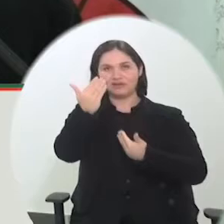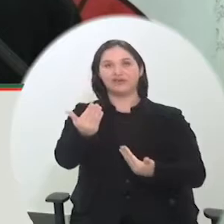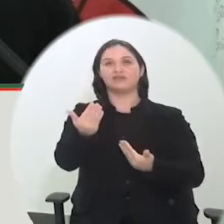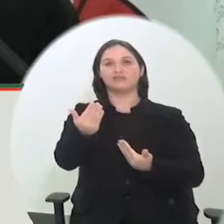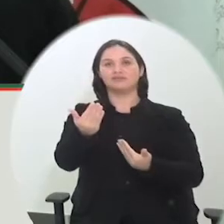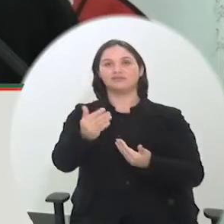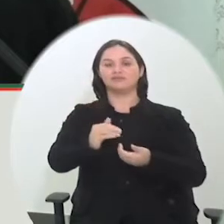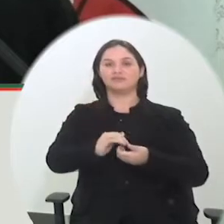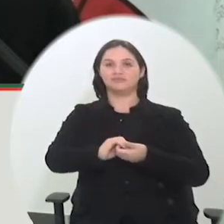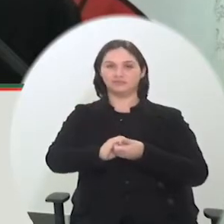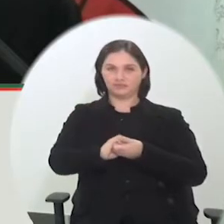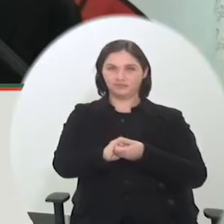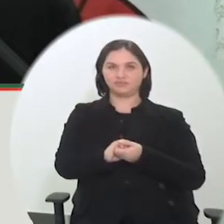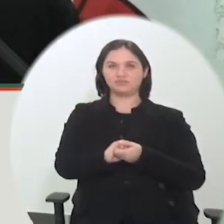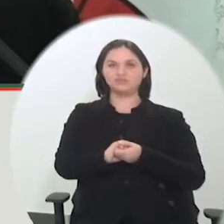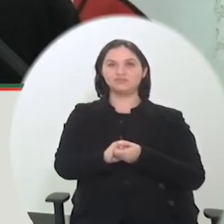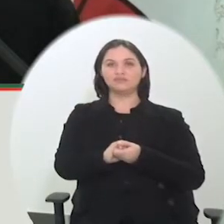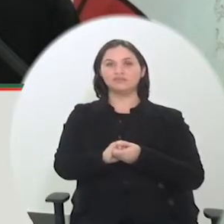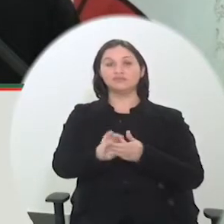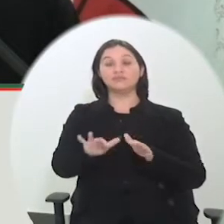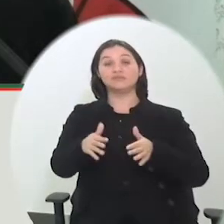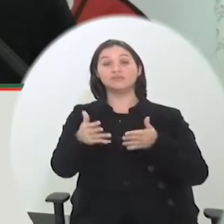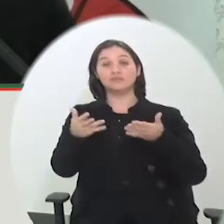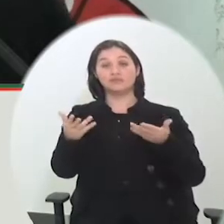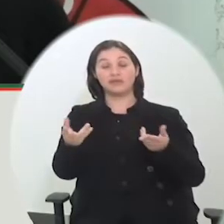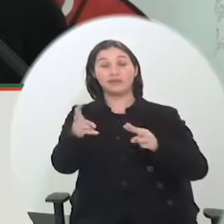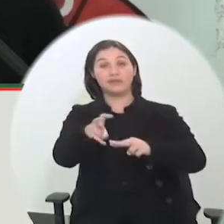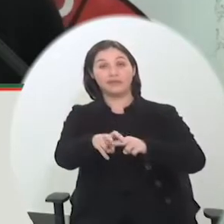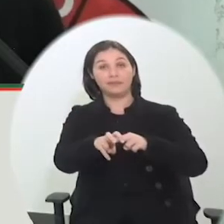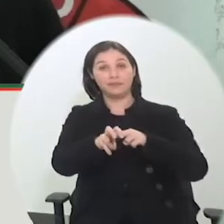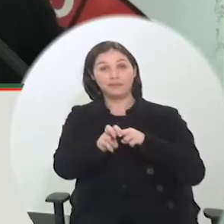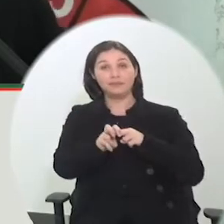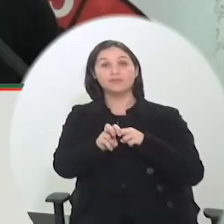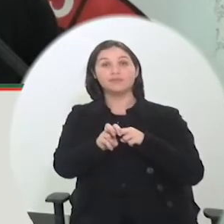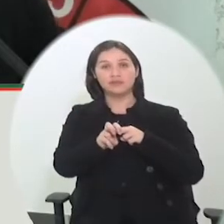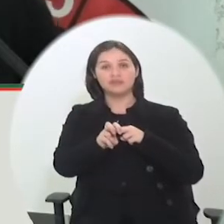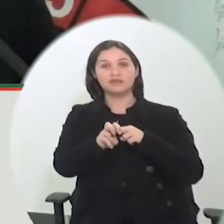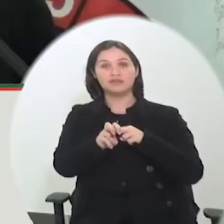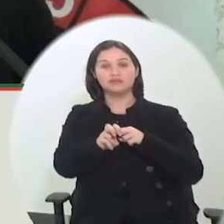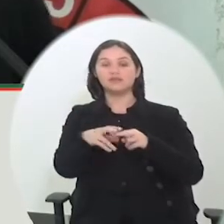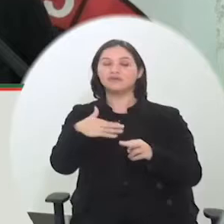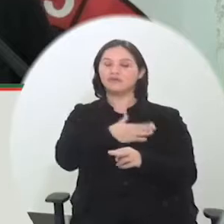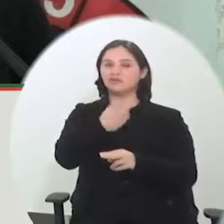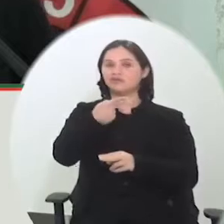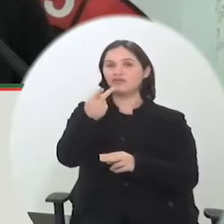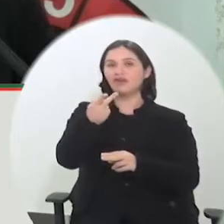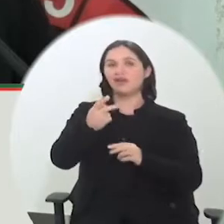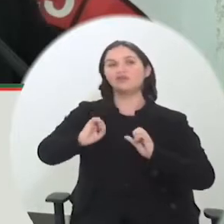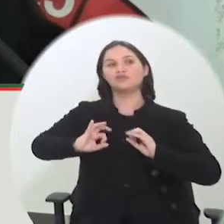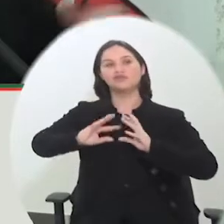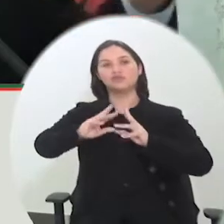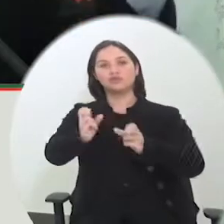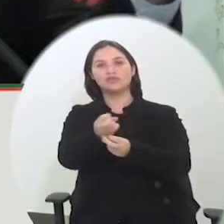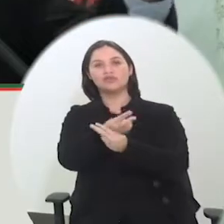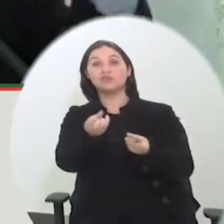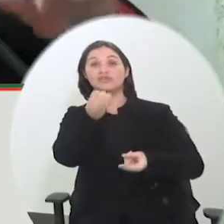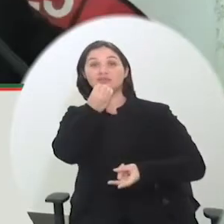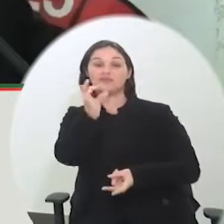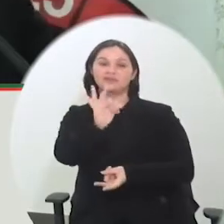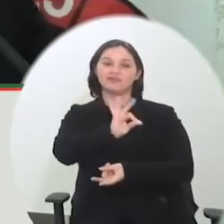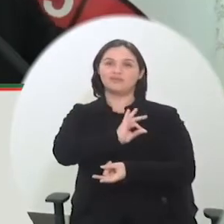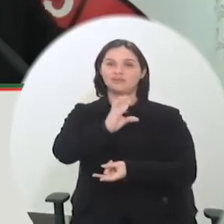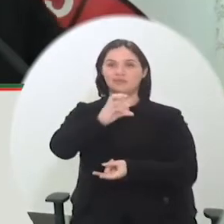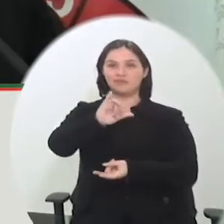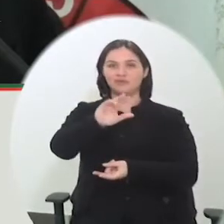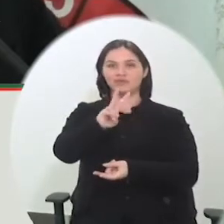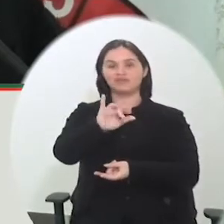bom mesmo dentro da polícia. Então, por isso digo, são essas ações que a Polícia Civil faz que nós devemos valorizá-las. Não podemos esquecer da